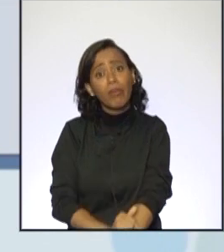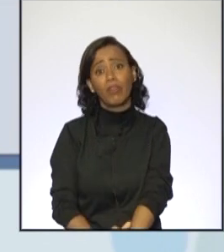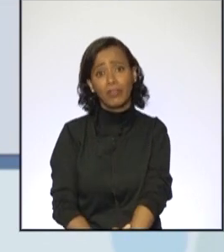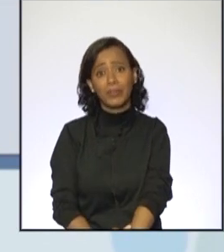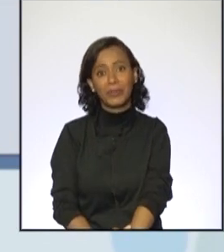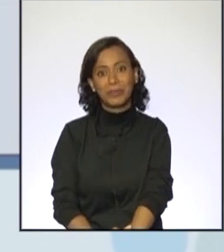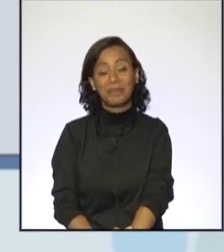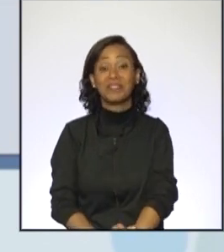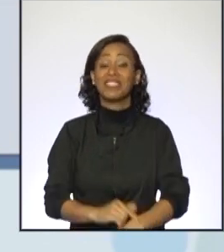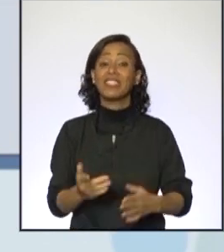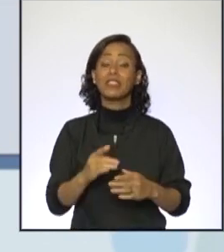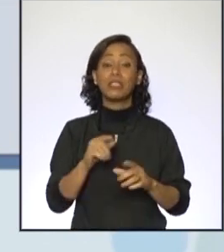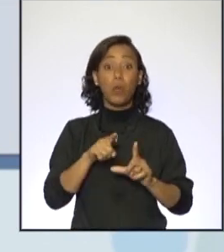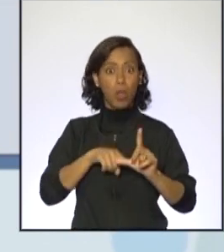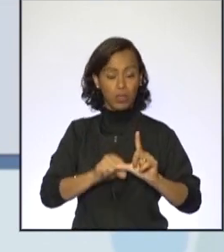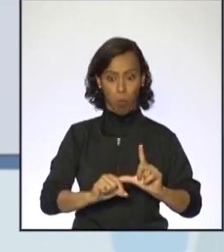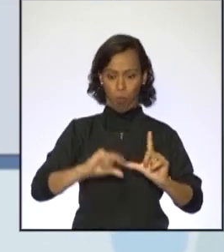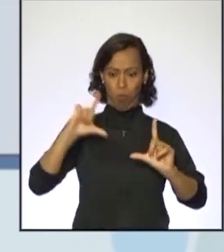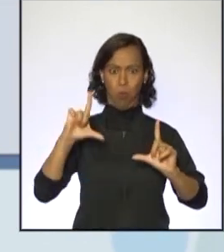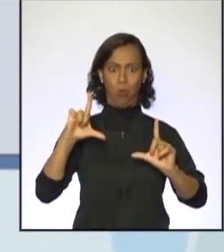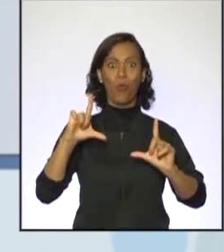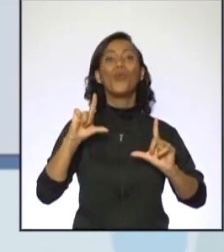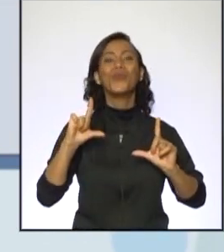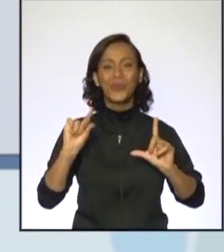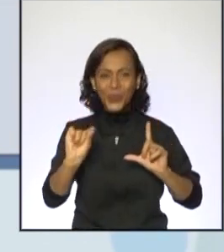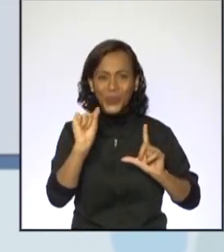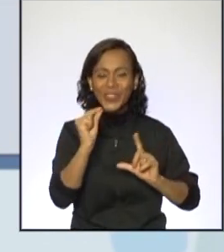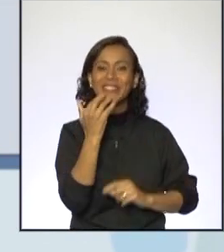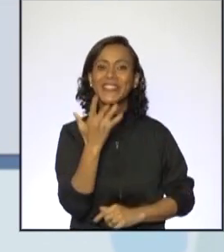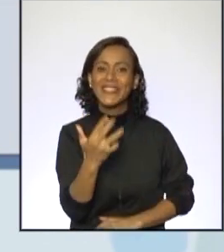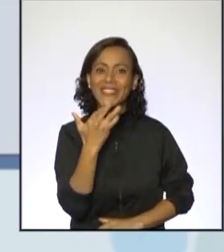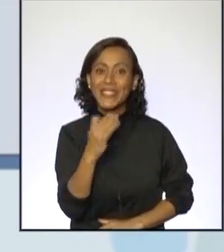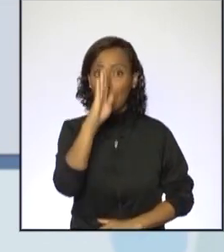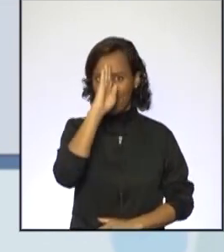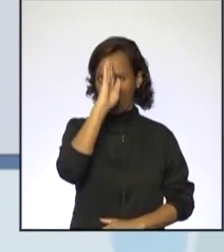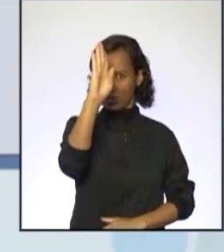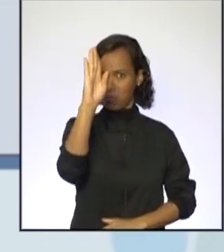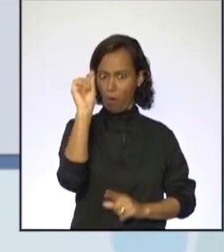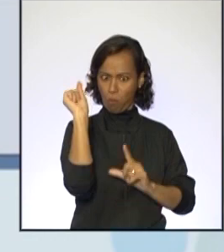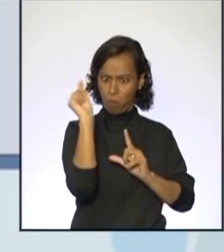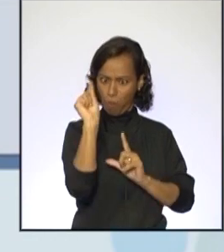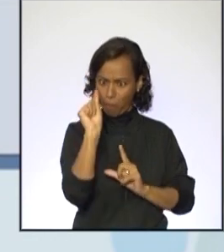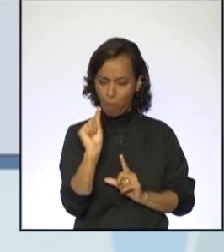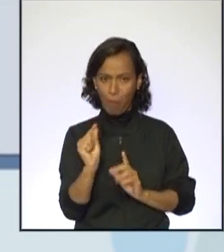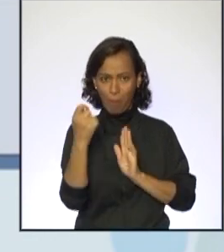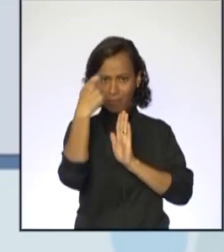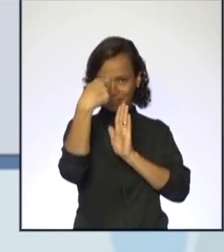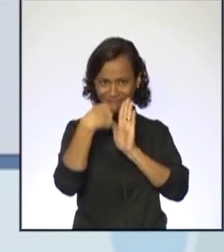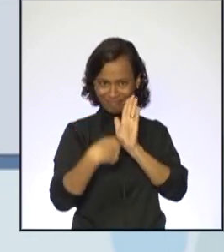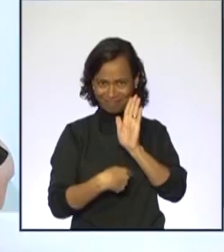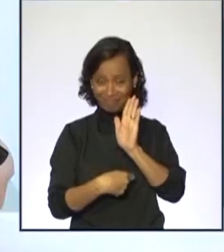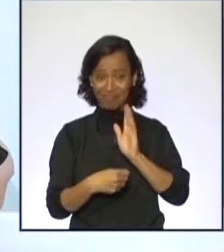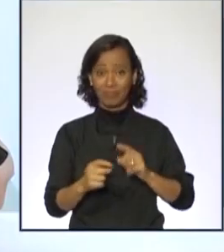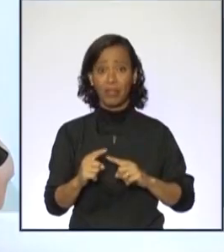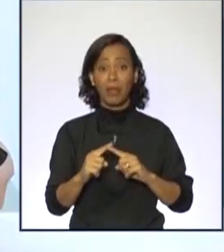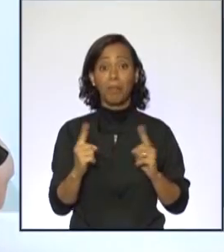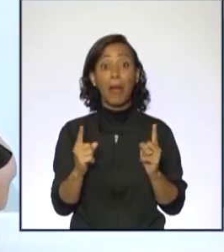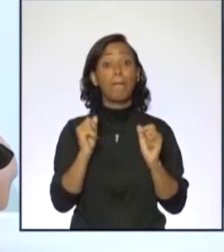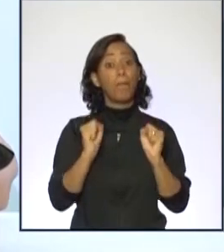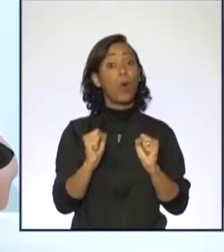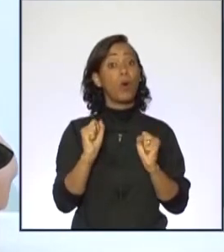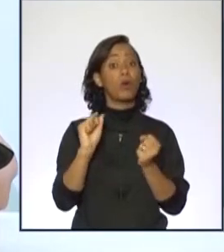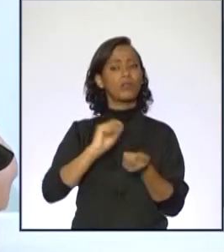partes principais. Isso significa que ele funciona também como uma outra